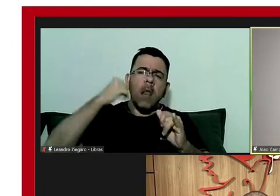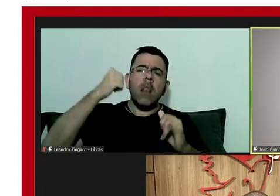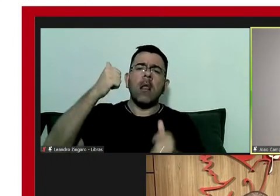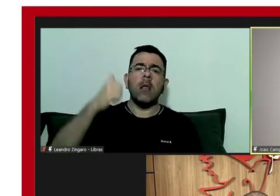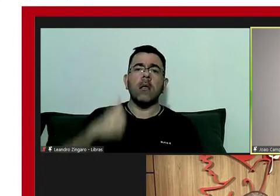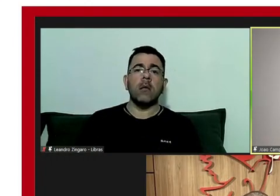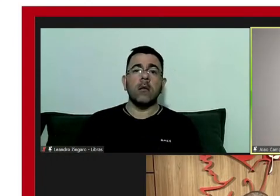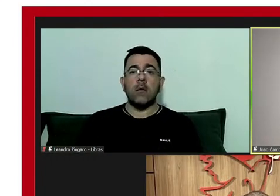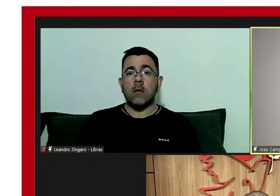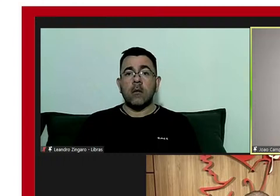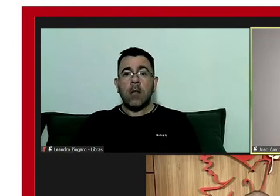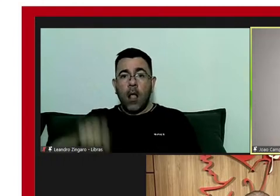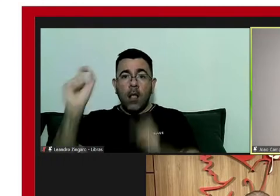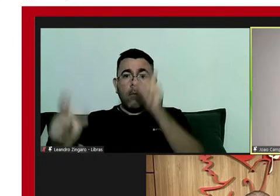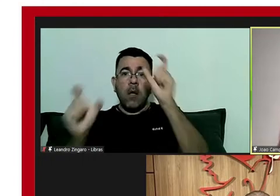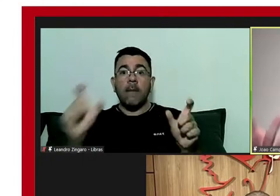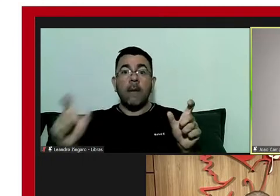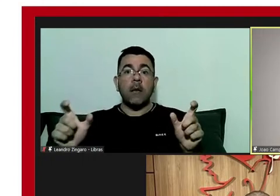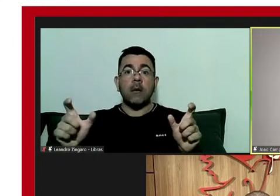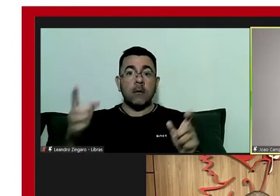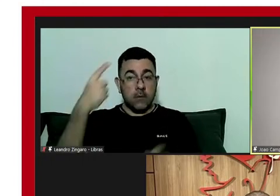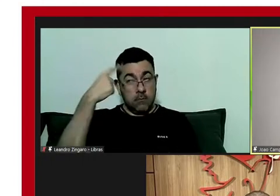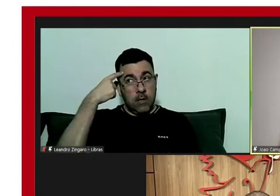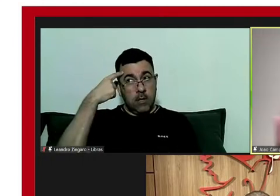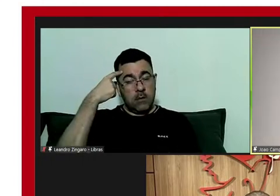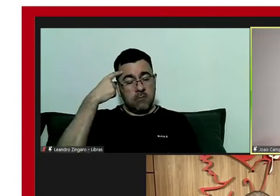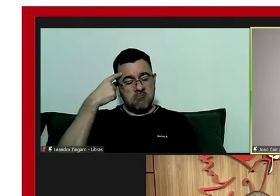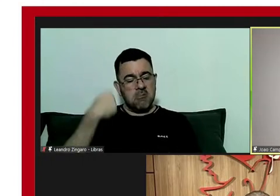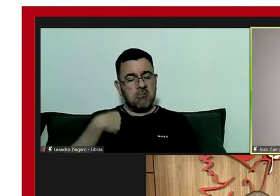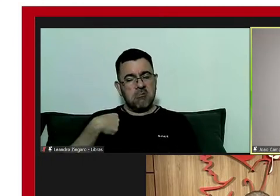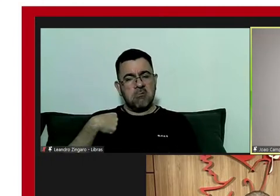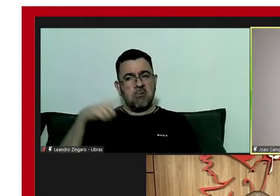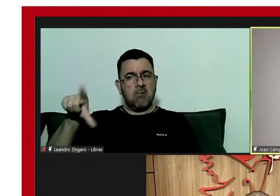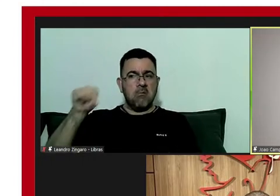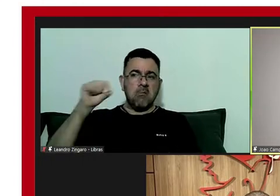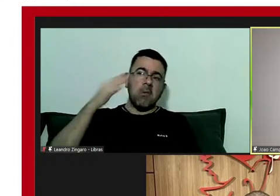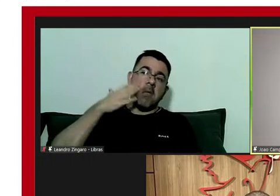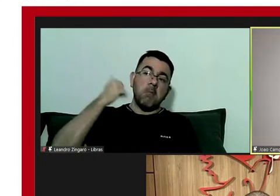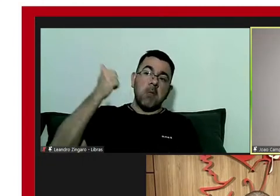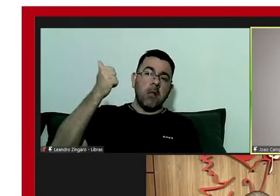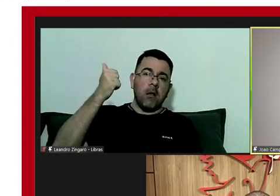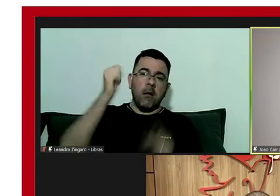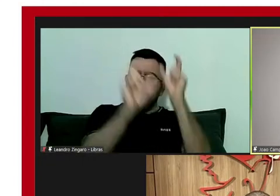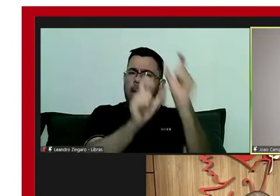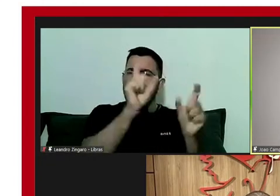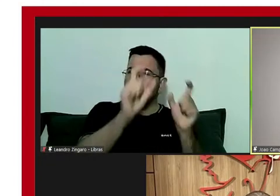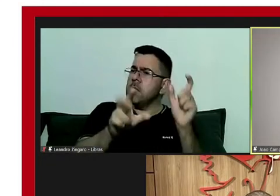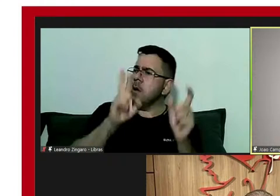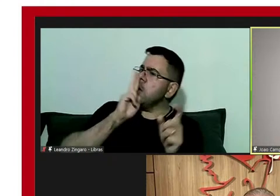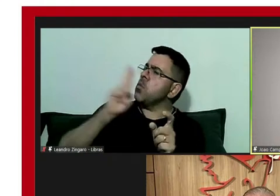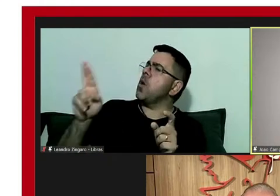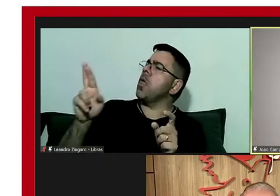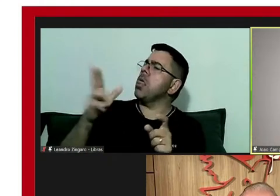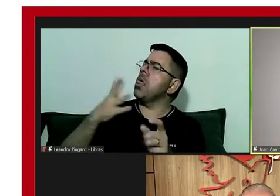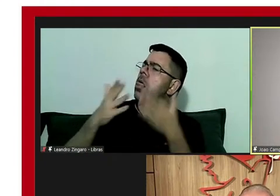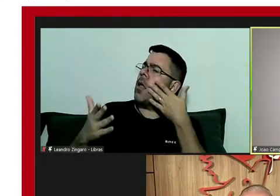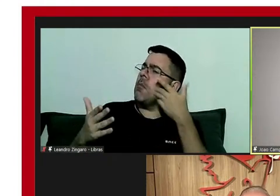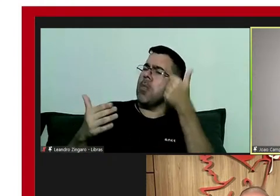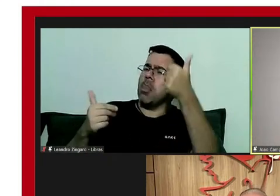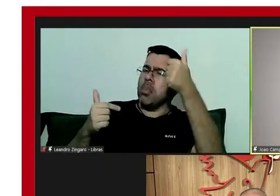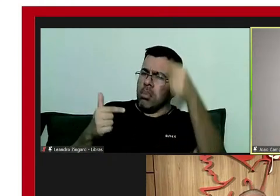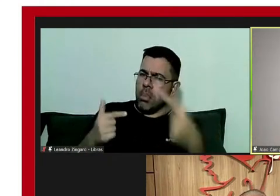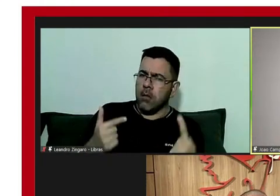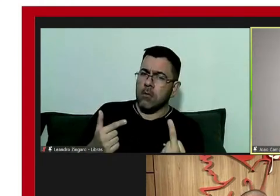né então não é o que você acha que é melhor para elas é o que elas dizem que é melhor para elas e que quase sempre quase na